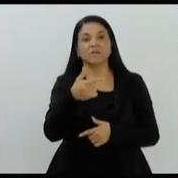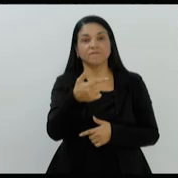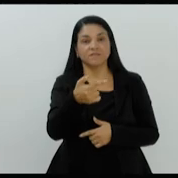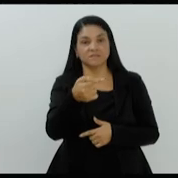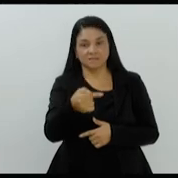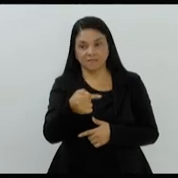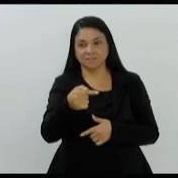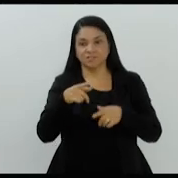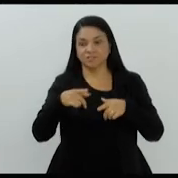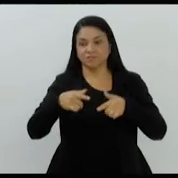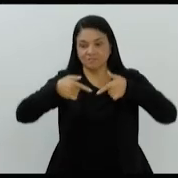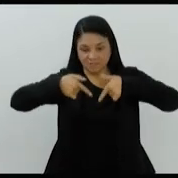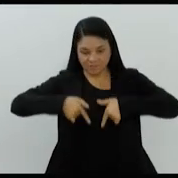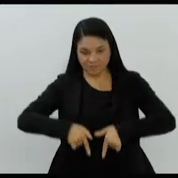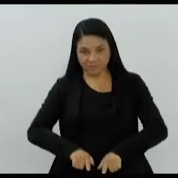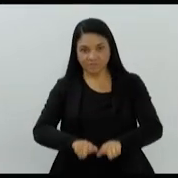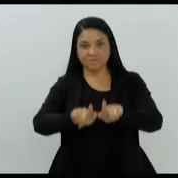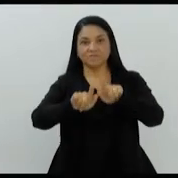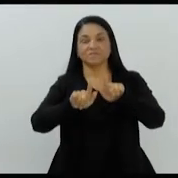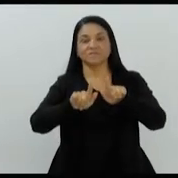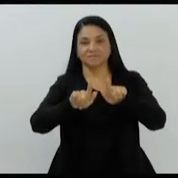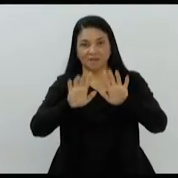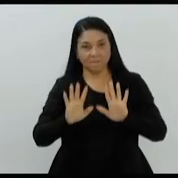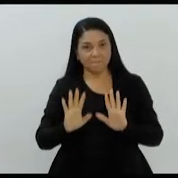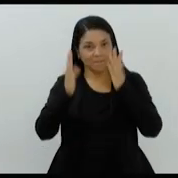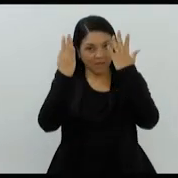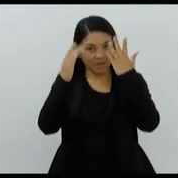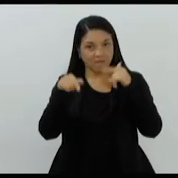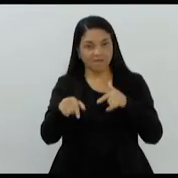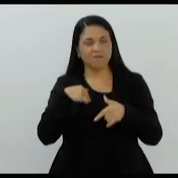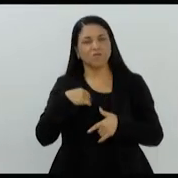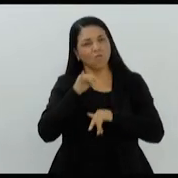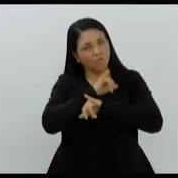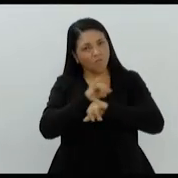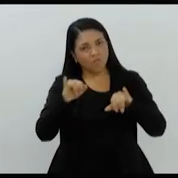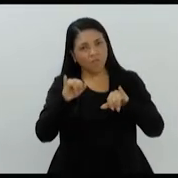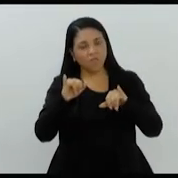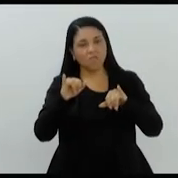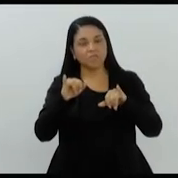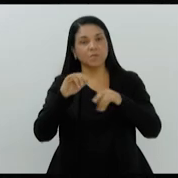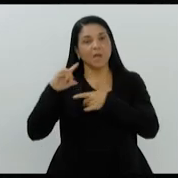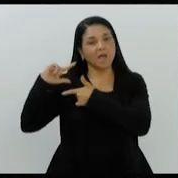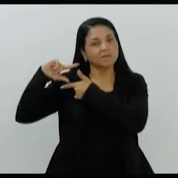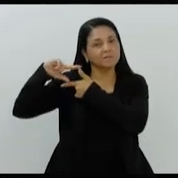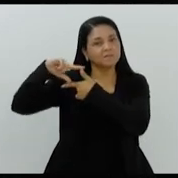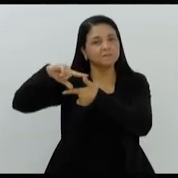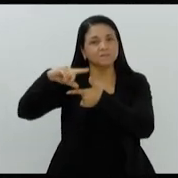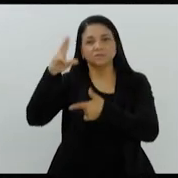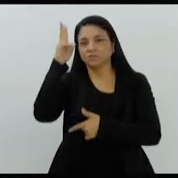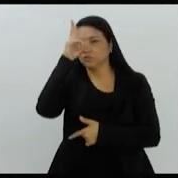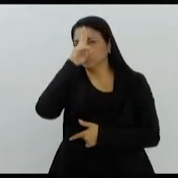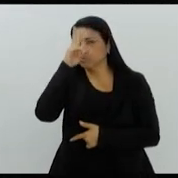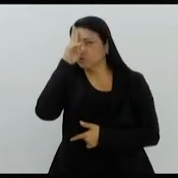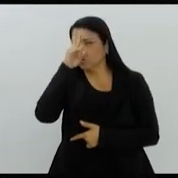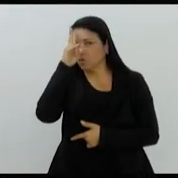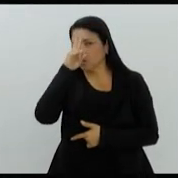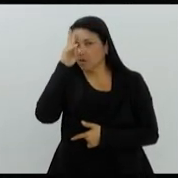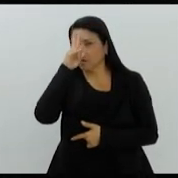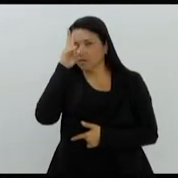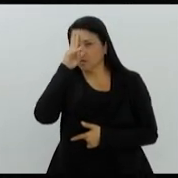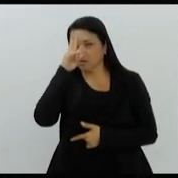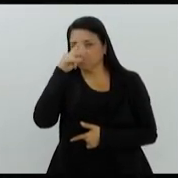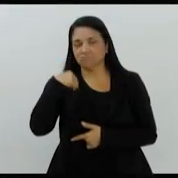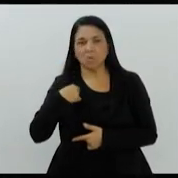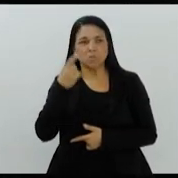Ibejada. E eu estou falando nisso porque é uma tradição histórica, por isso que eu não sei como é que é